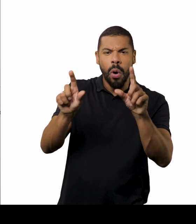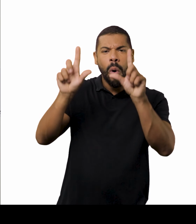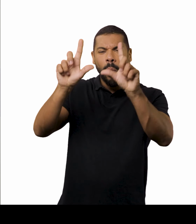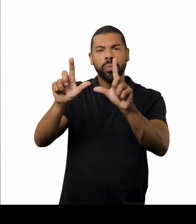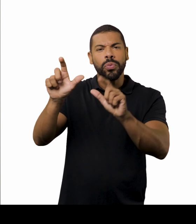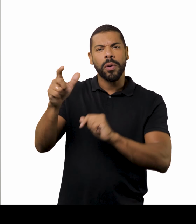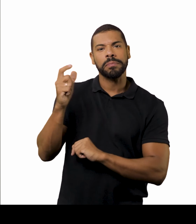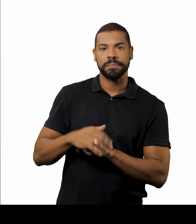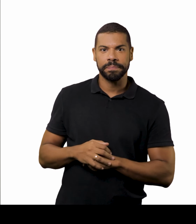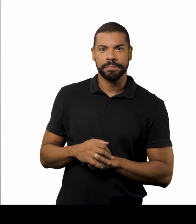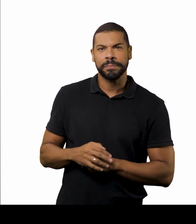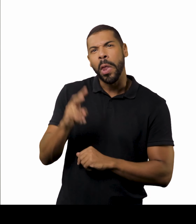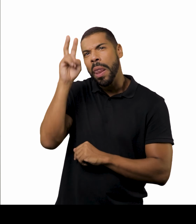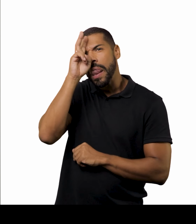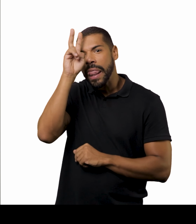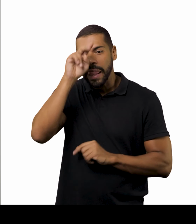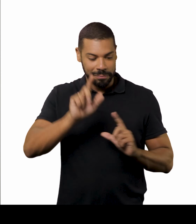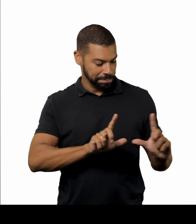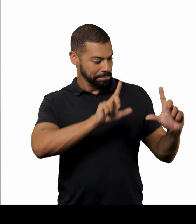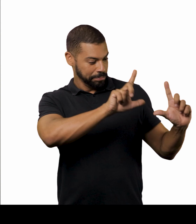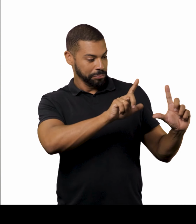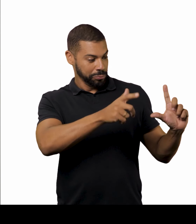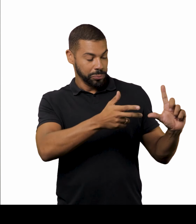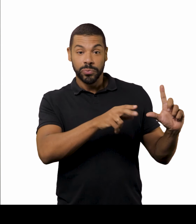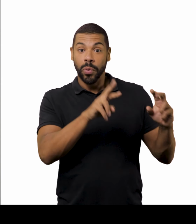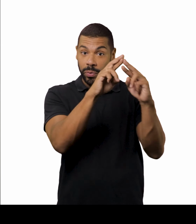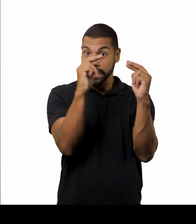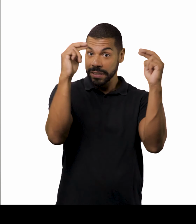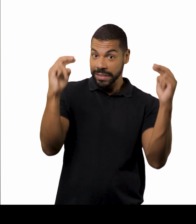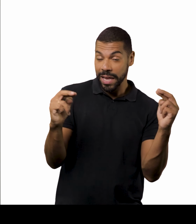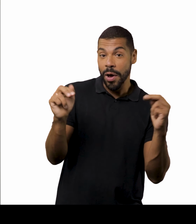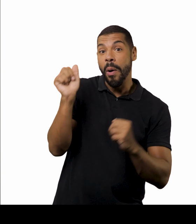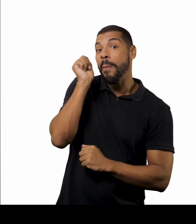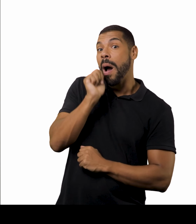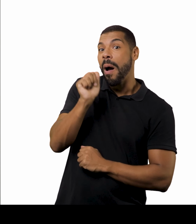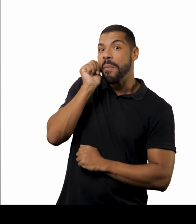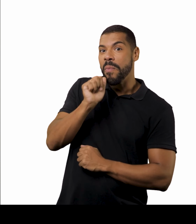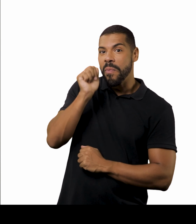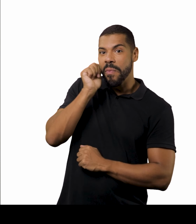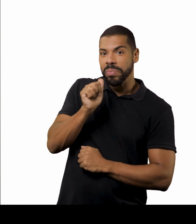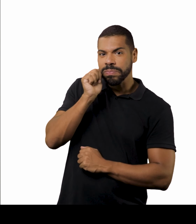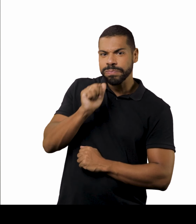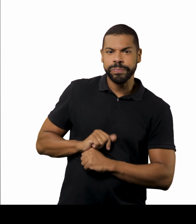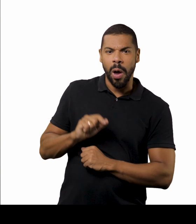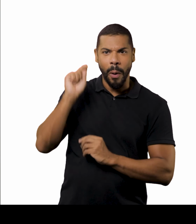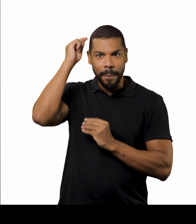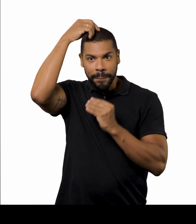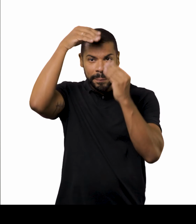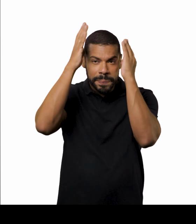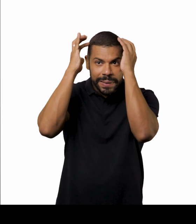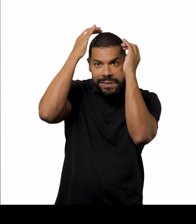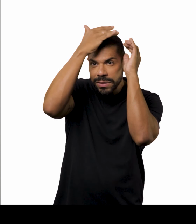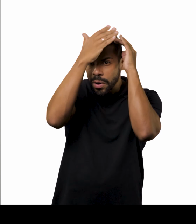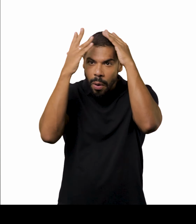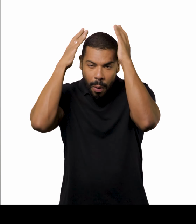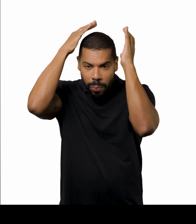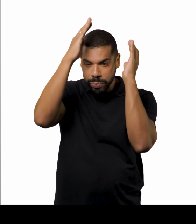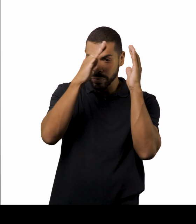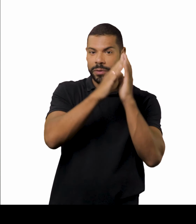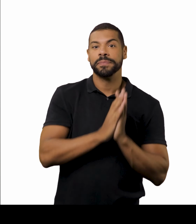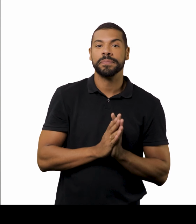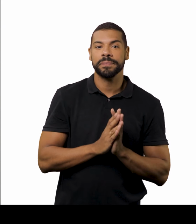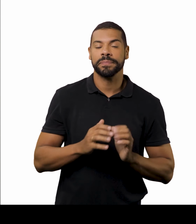taça na cabeça. Isso me lembrou a obra que está no acervo do MASP, uma mulher, e o penteado dela